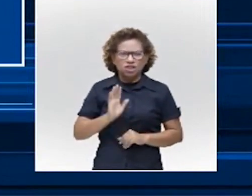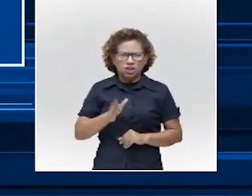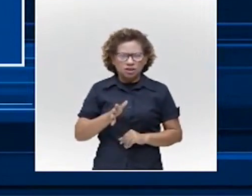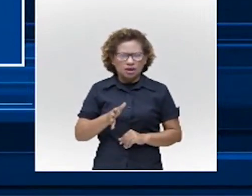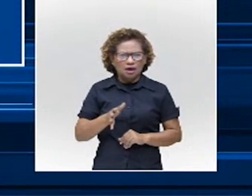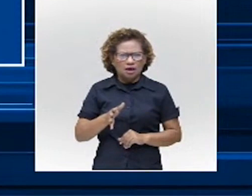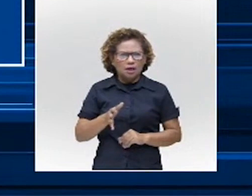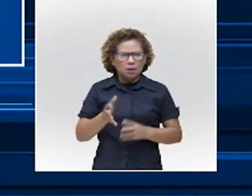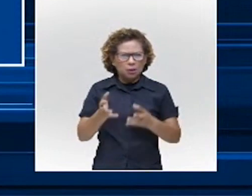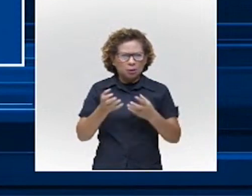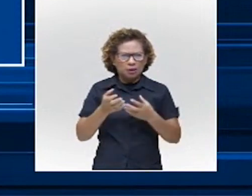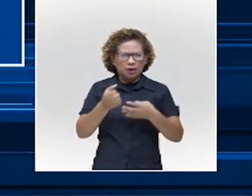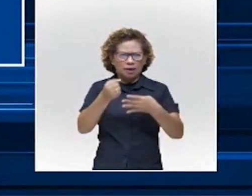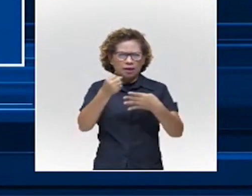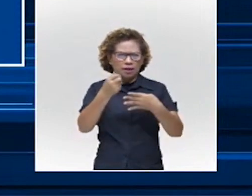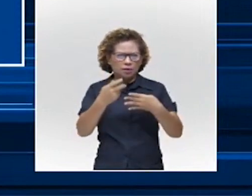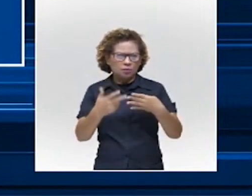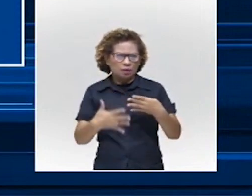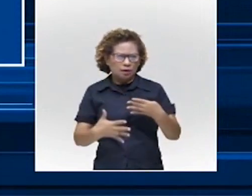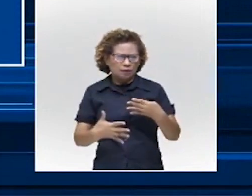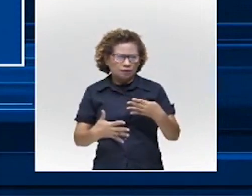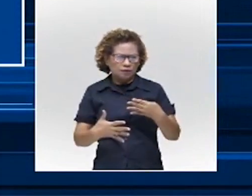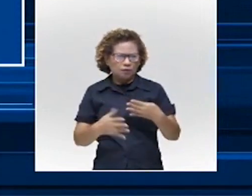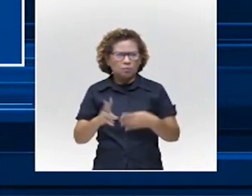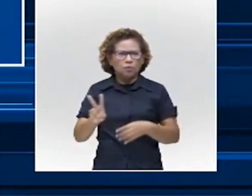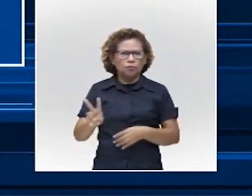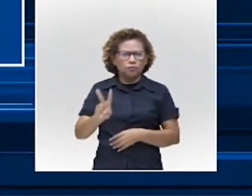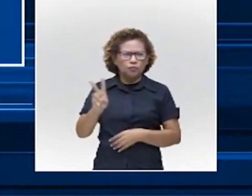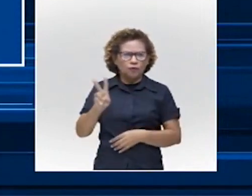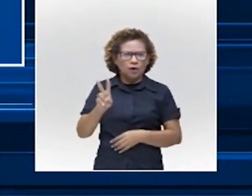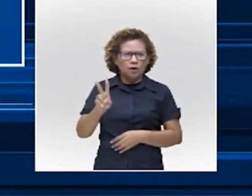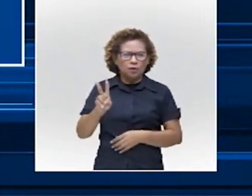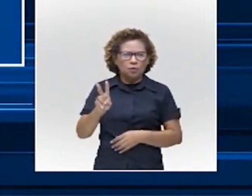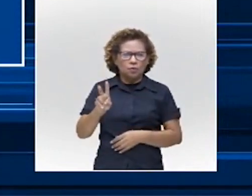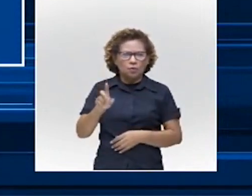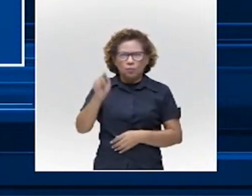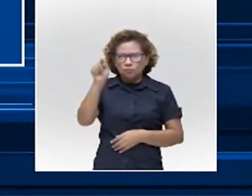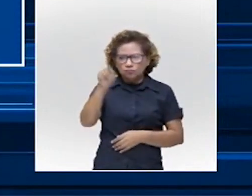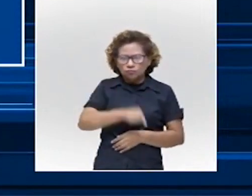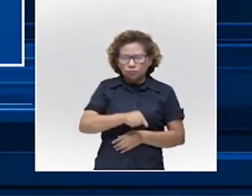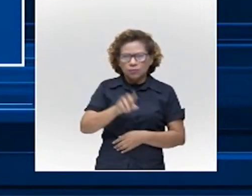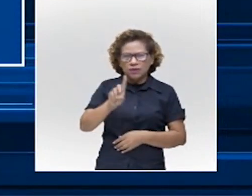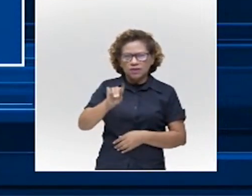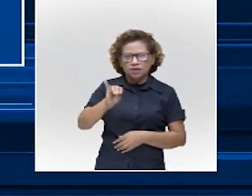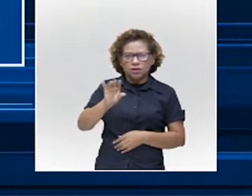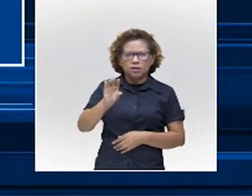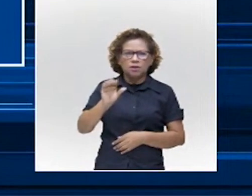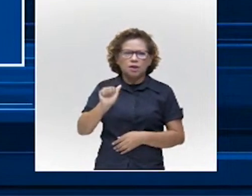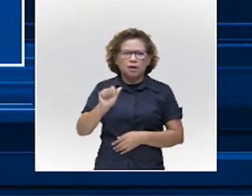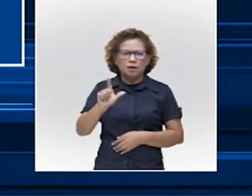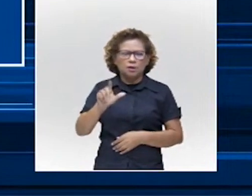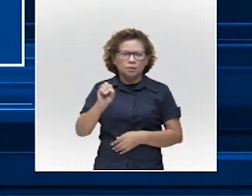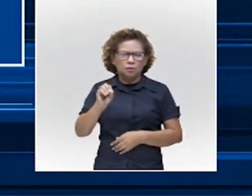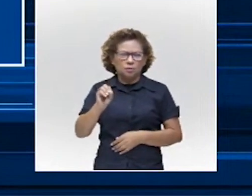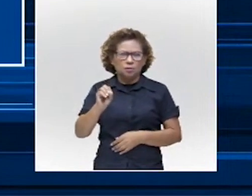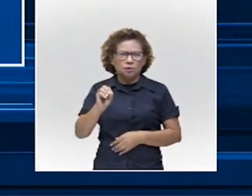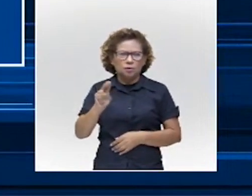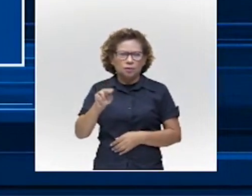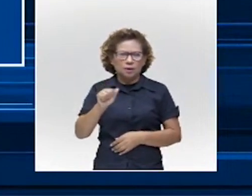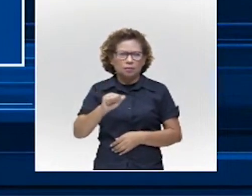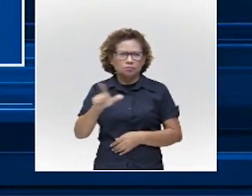a fórmula que vai me dar o valor da diagonal, esse expoente 2 que acompanha ele passará em forma